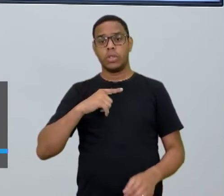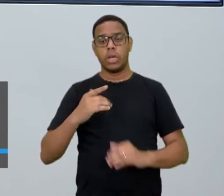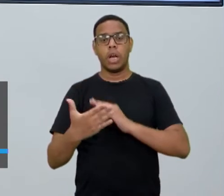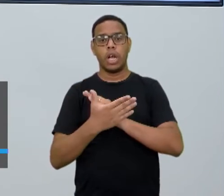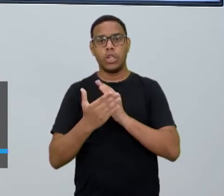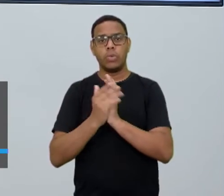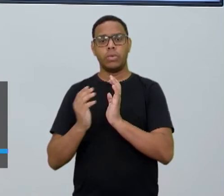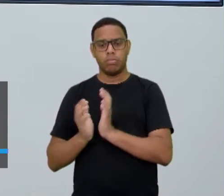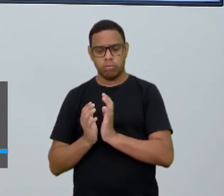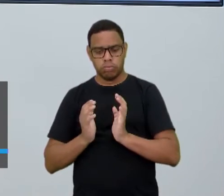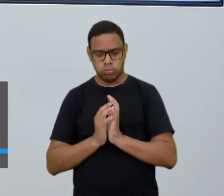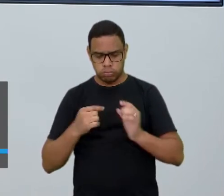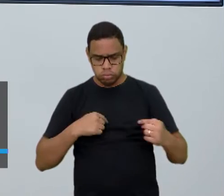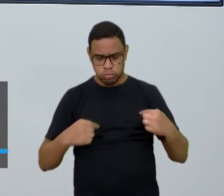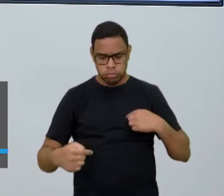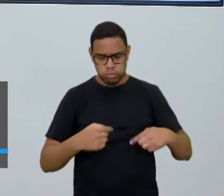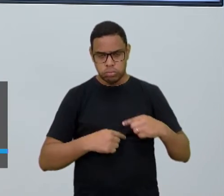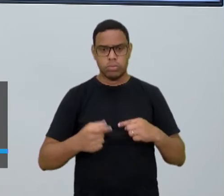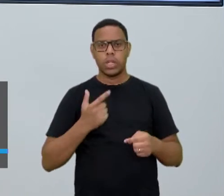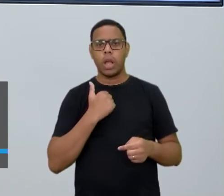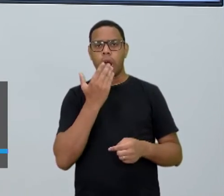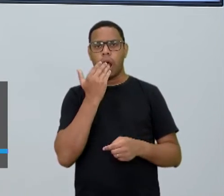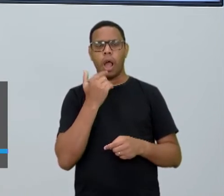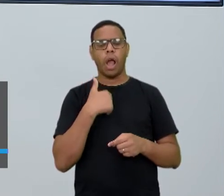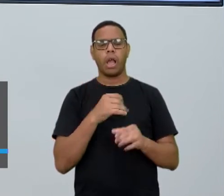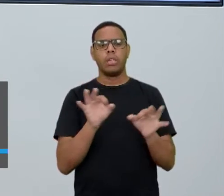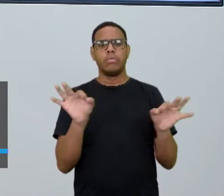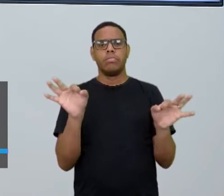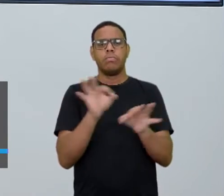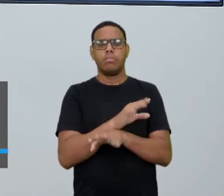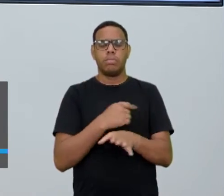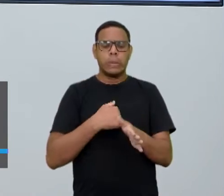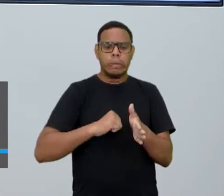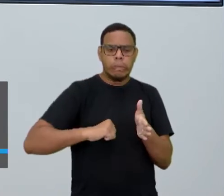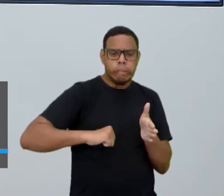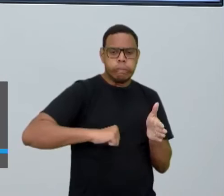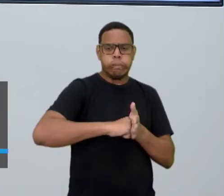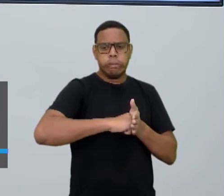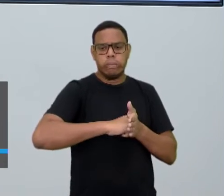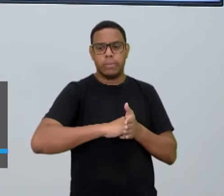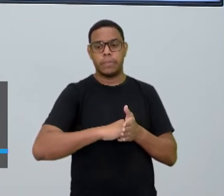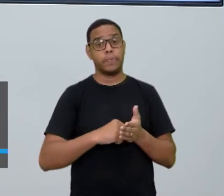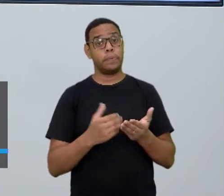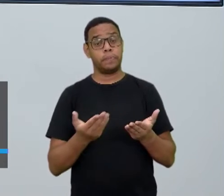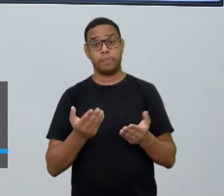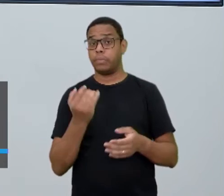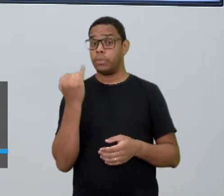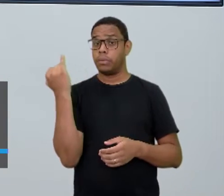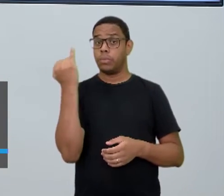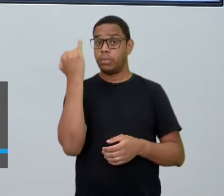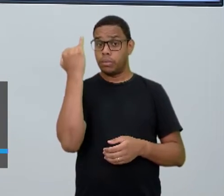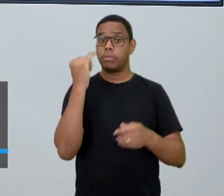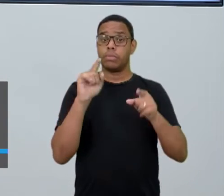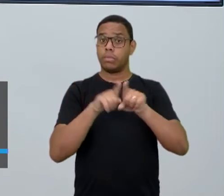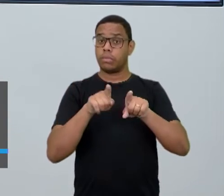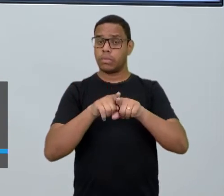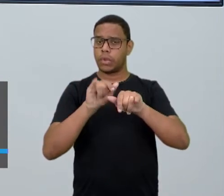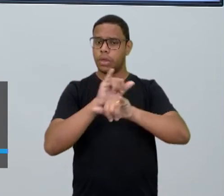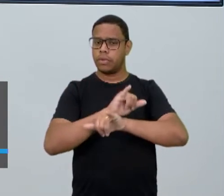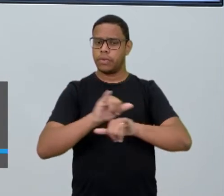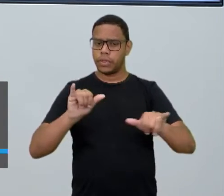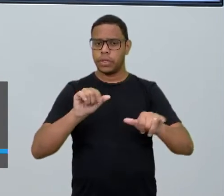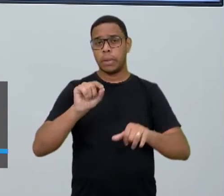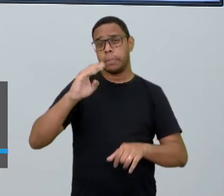órgãos, estimulando, então, a saciedade do nosso organismo. Isso é importante, gente, também ressaltar